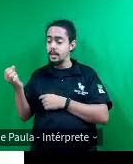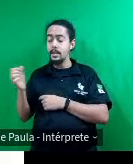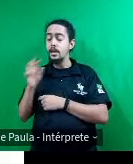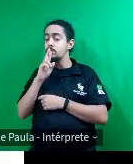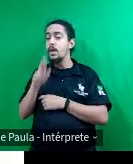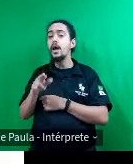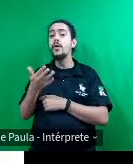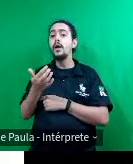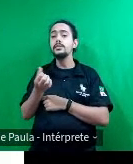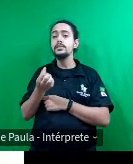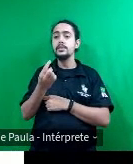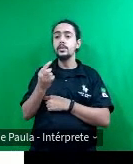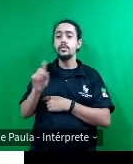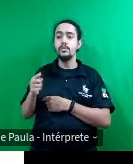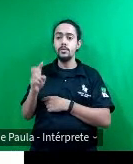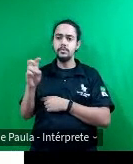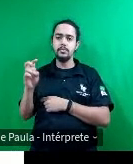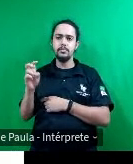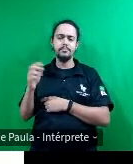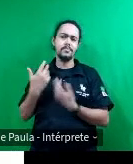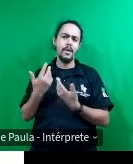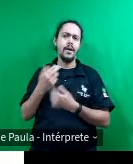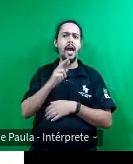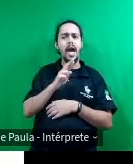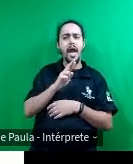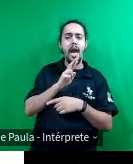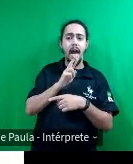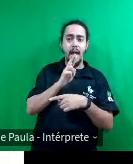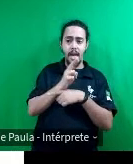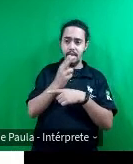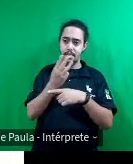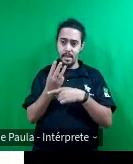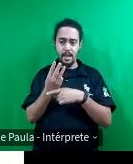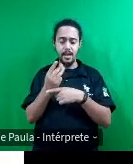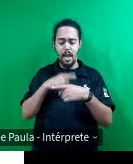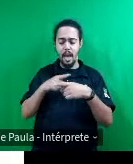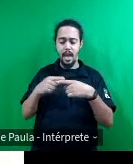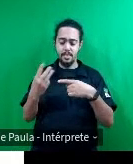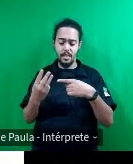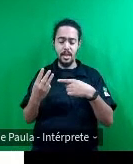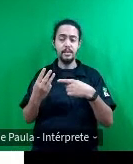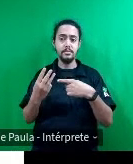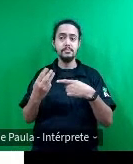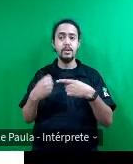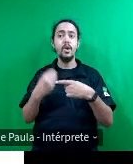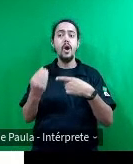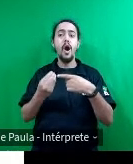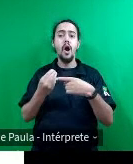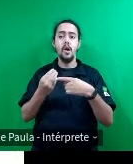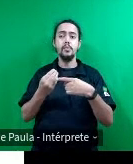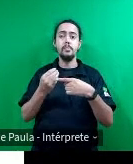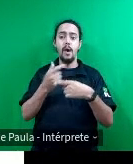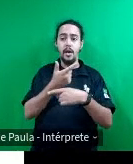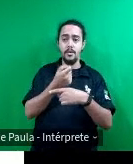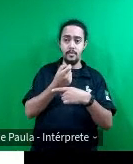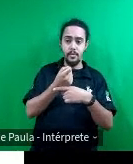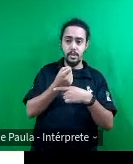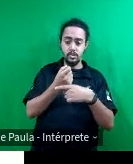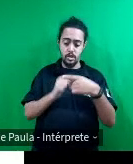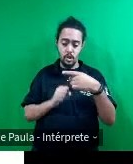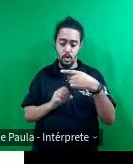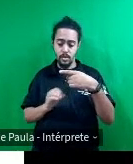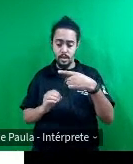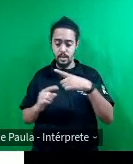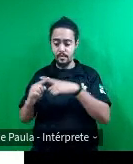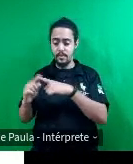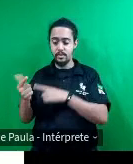ohms, é o próprio R3 dividido pela galera vezes a fonte, igual a 50 volts. 20,